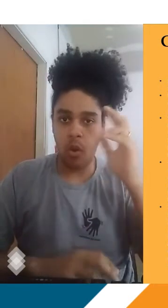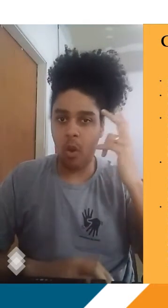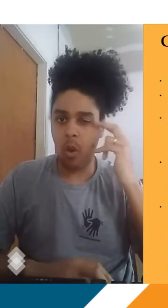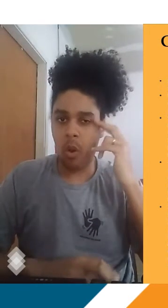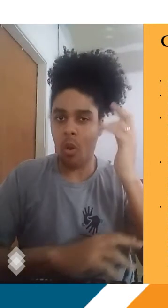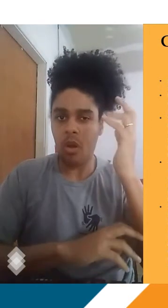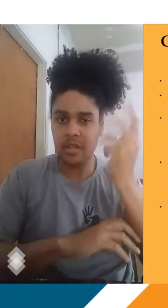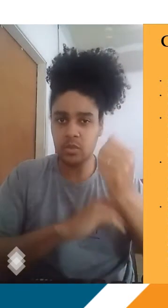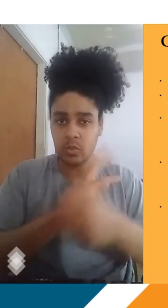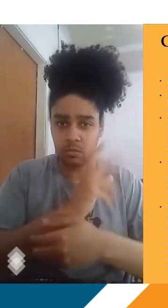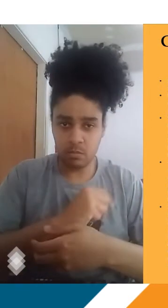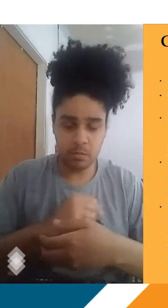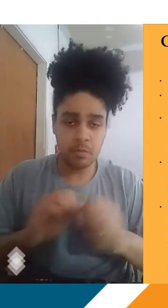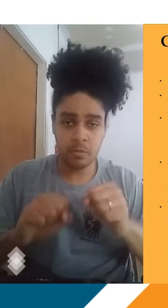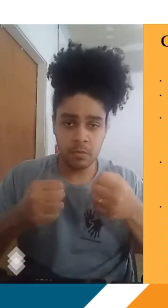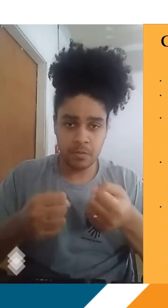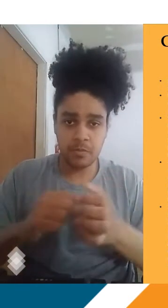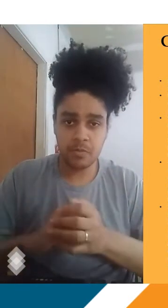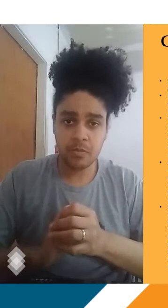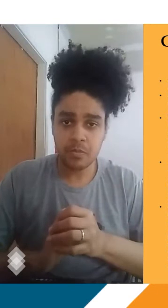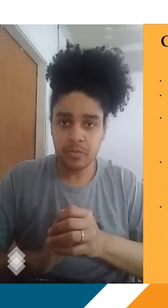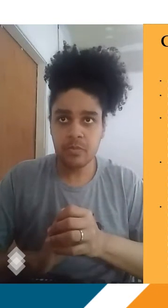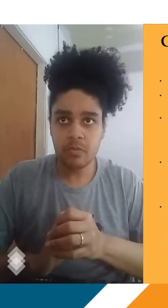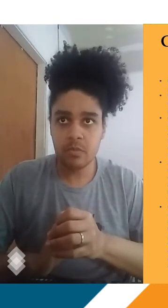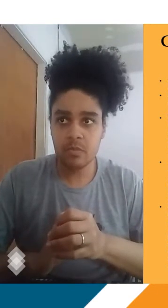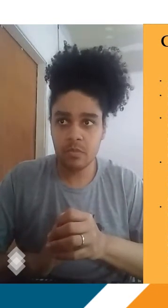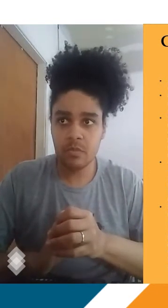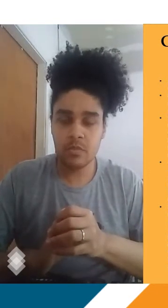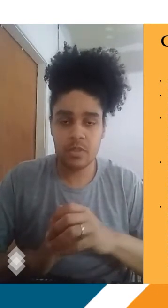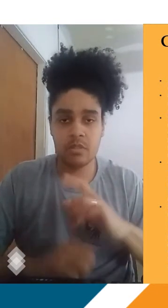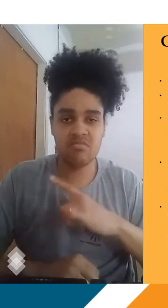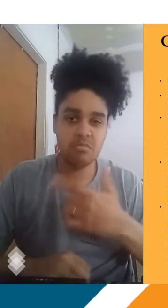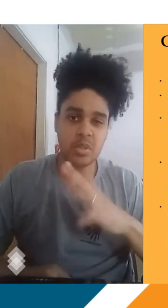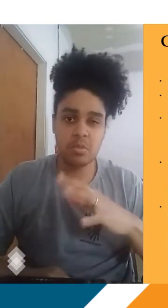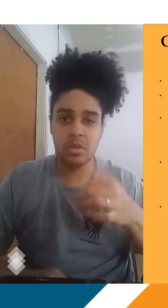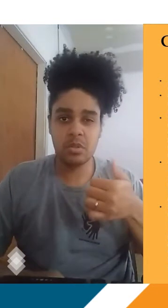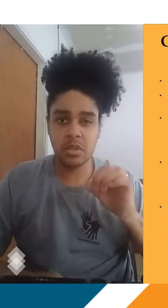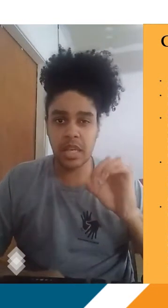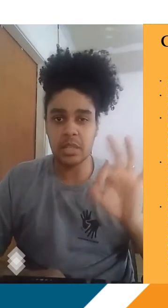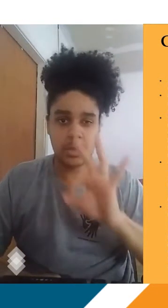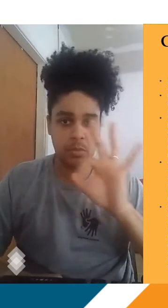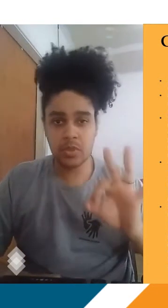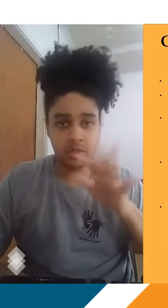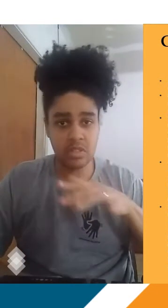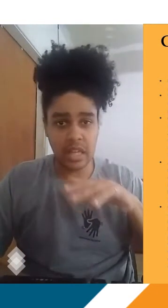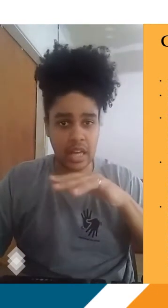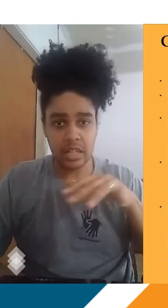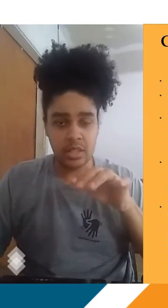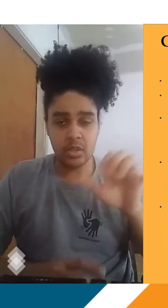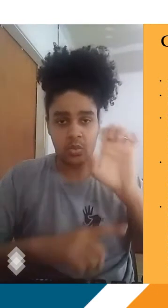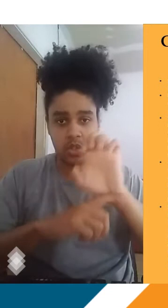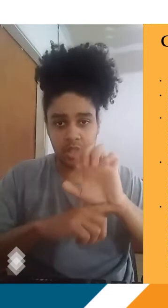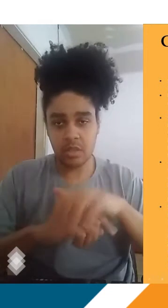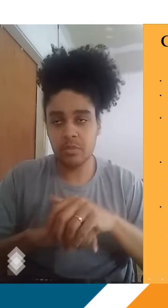áreas naturais legalmente protegidas, denominadas de unidade de conservação, pelo Poder Federal e Estadual, cobrem cerca de 10,7% da área do